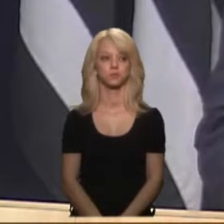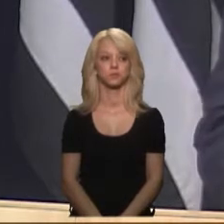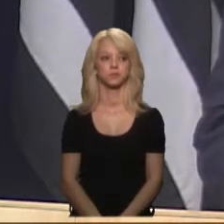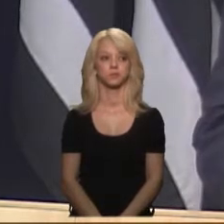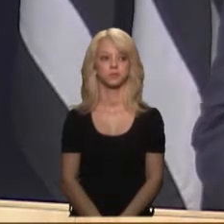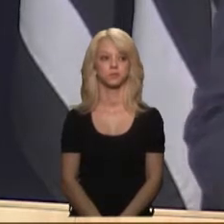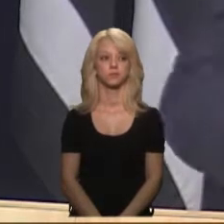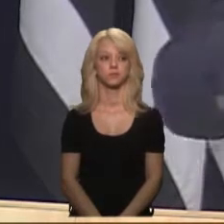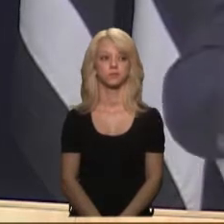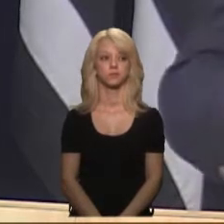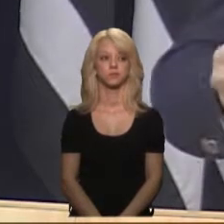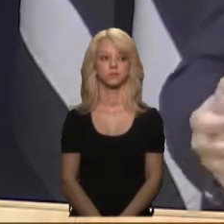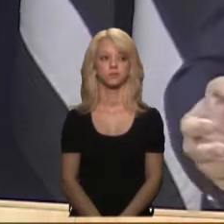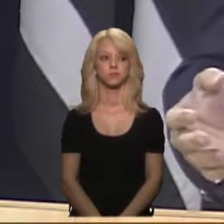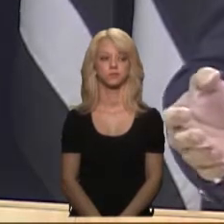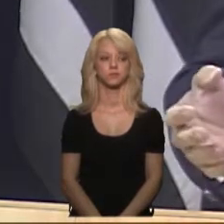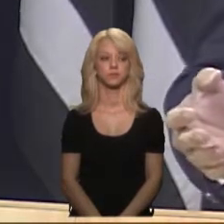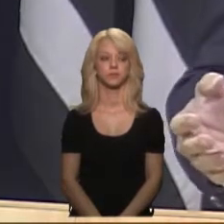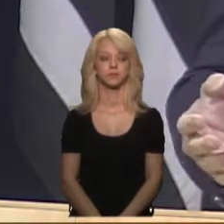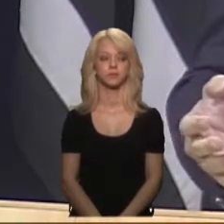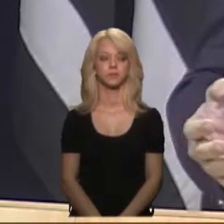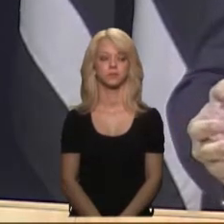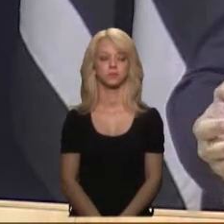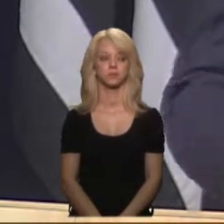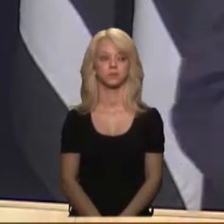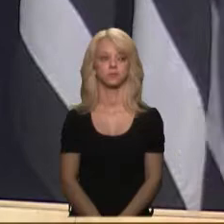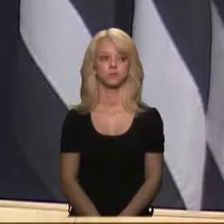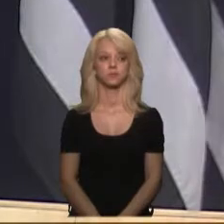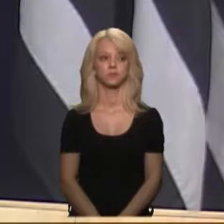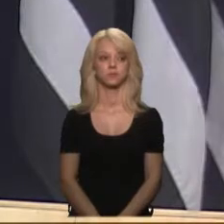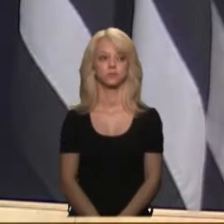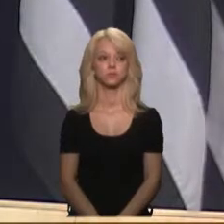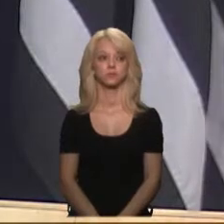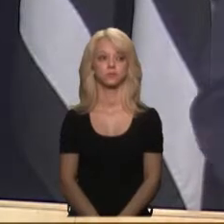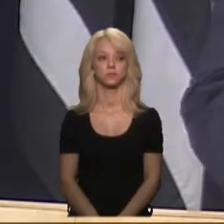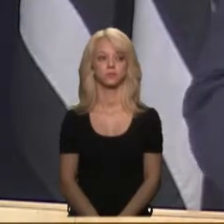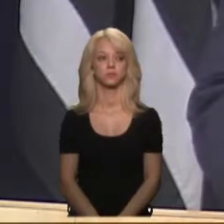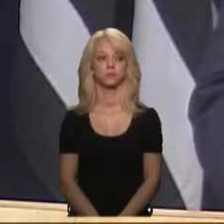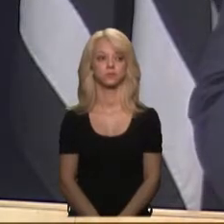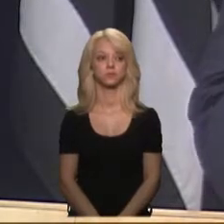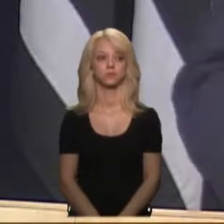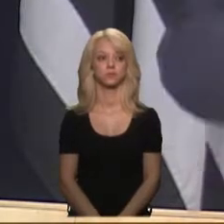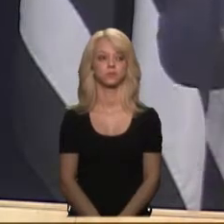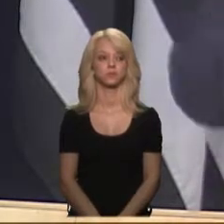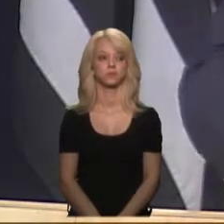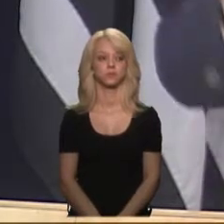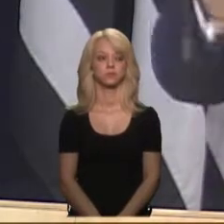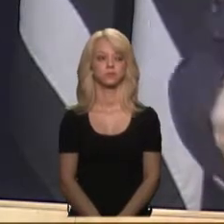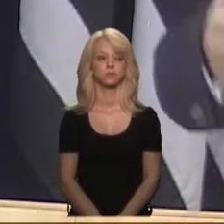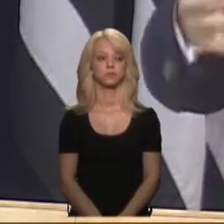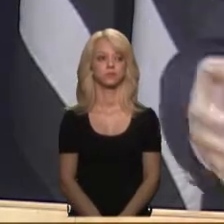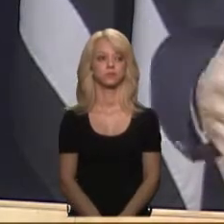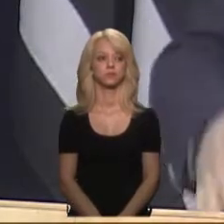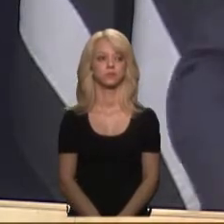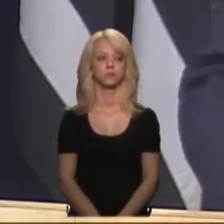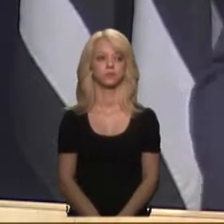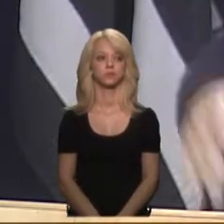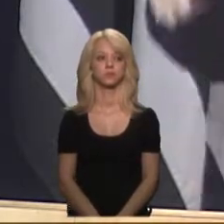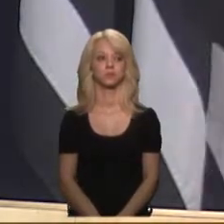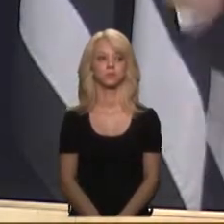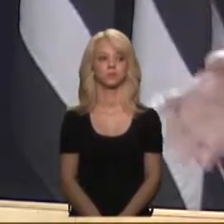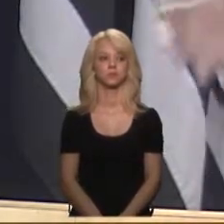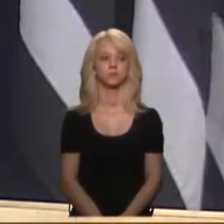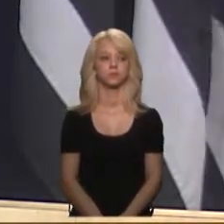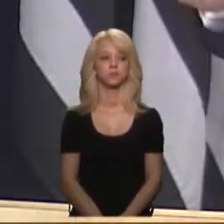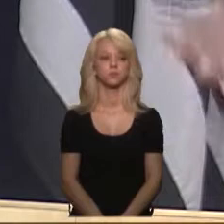pauta. É o projeto do Plano Municipal da Cultura. Está aqui na pauta de novo, item 19. Entrou o ano inteiro na pauta, já